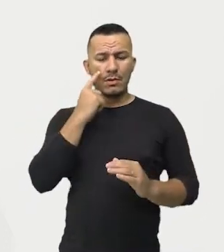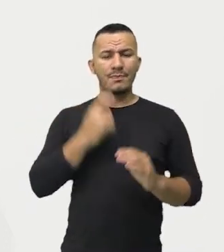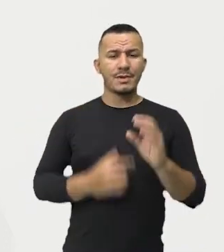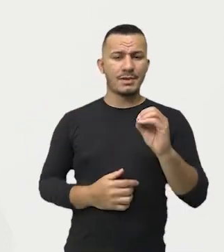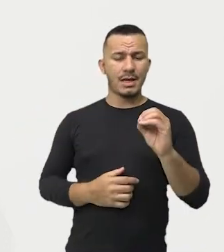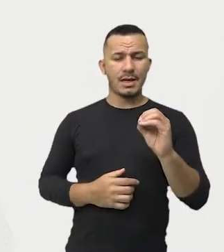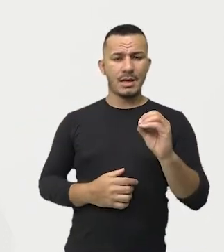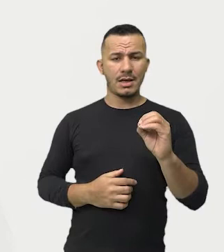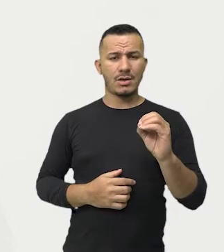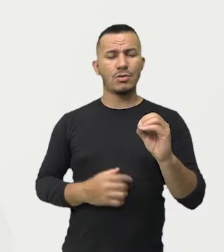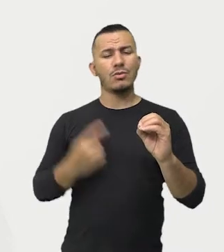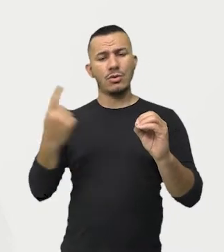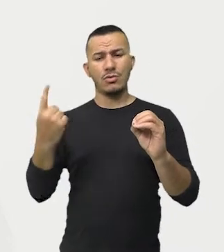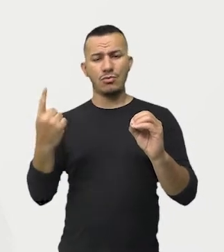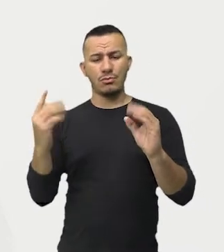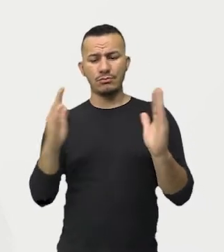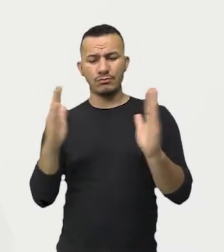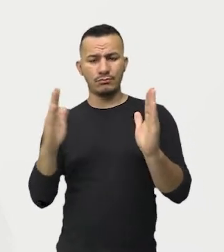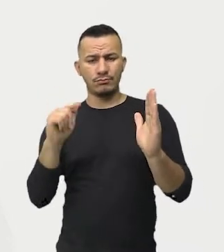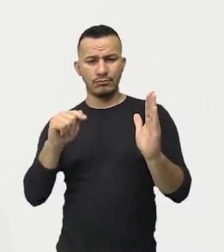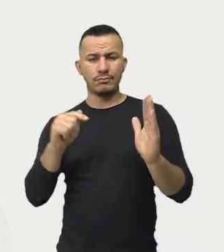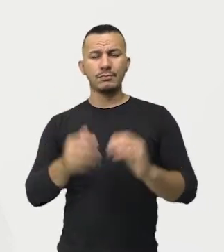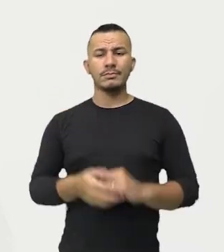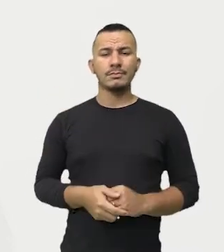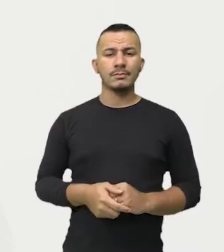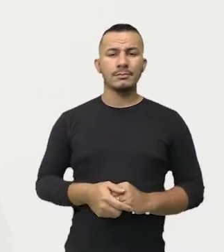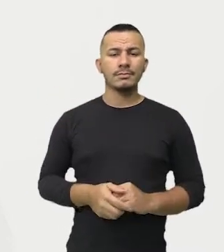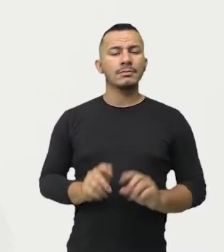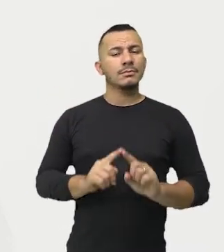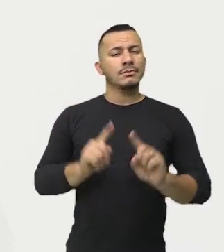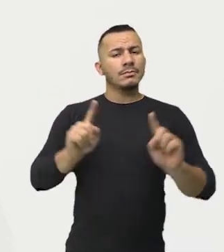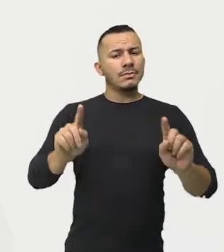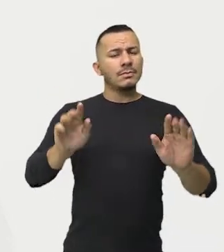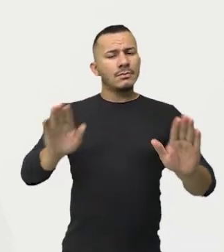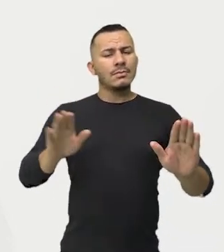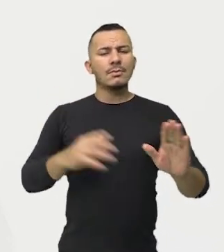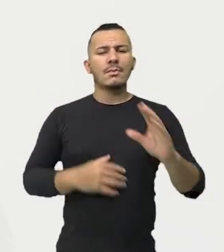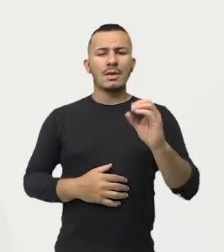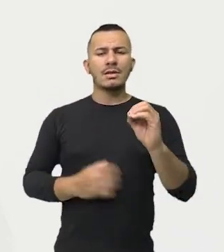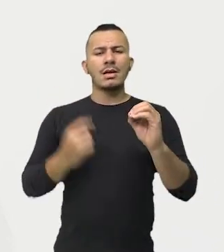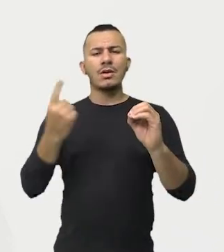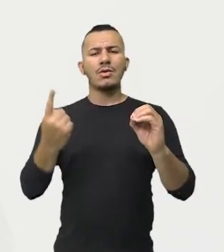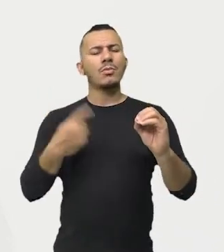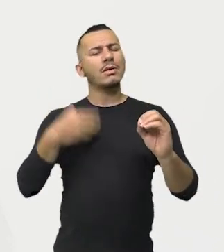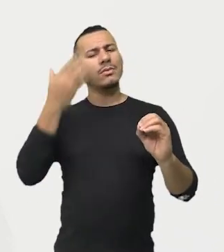estar entre 0 e 1. Mas olha, ele está entre 0 e 1, mas